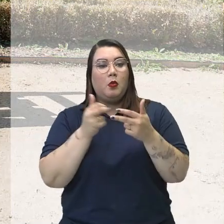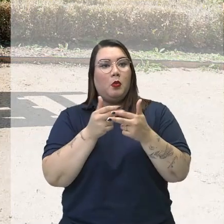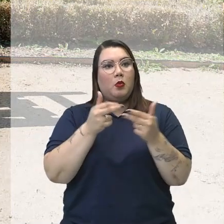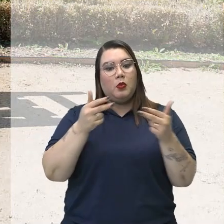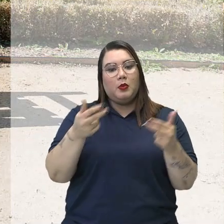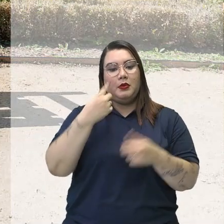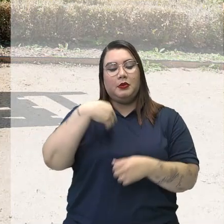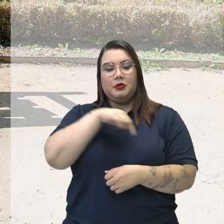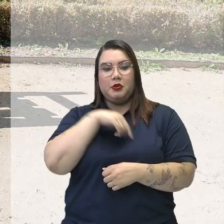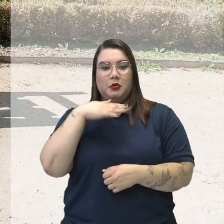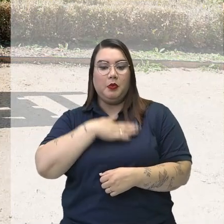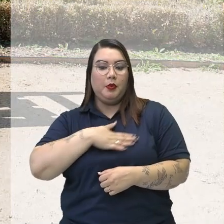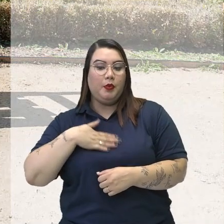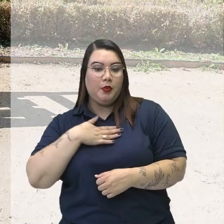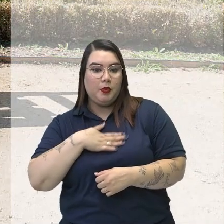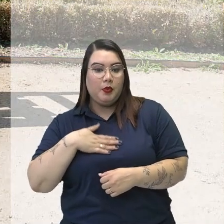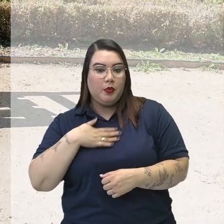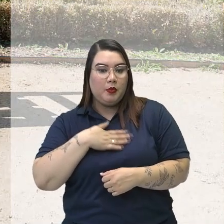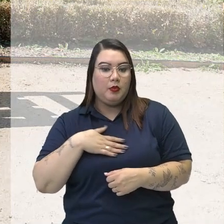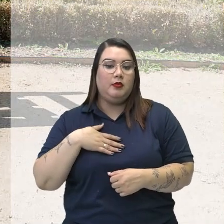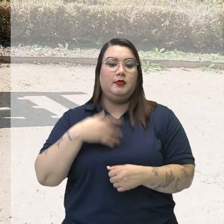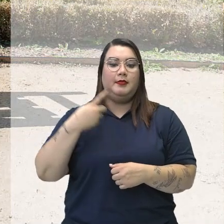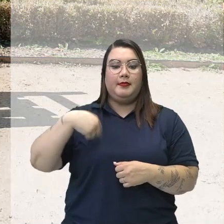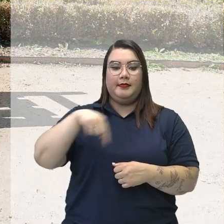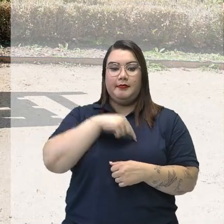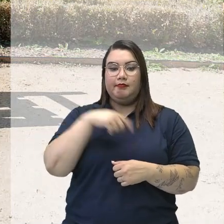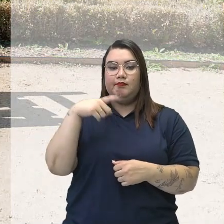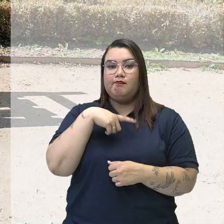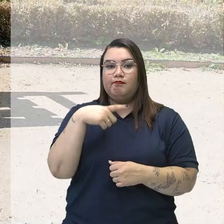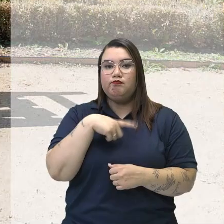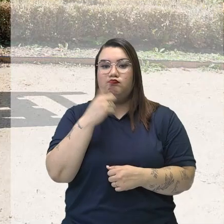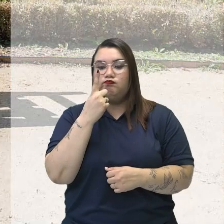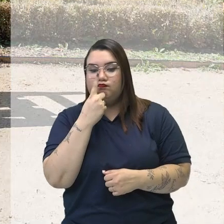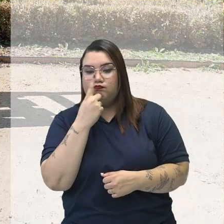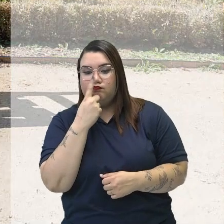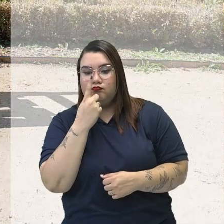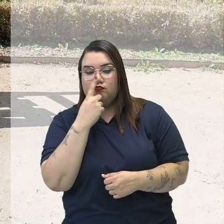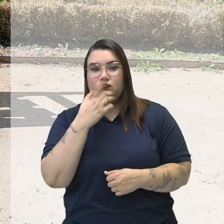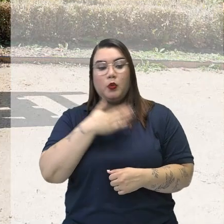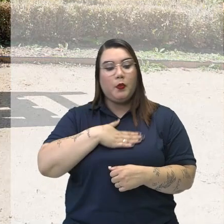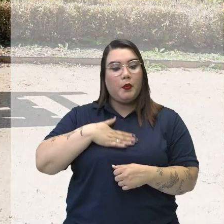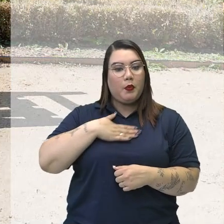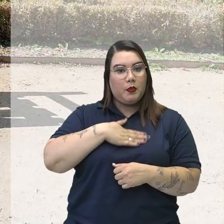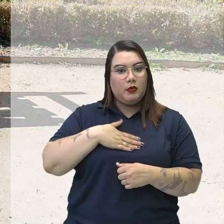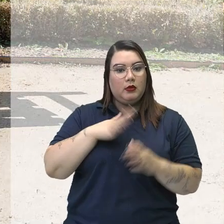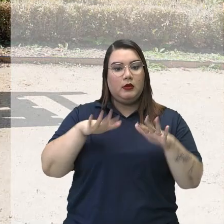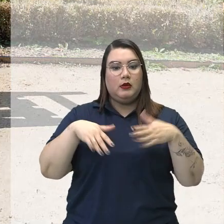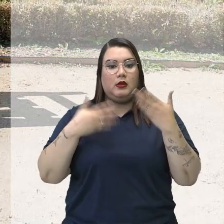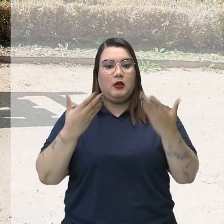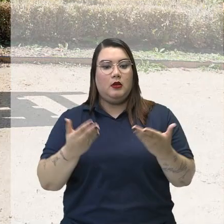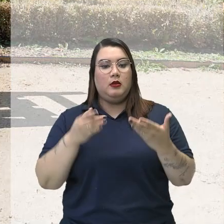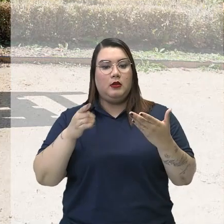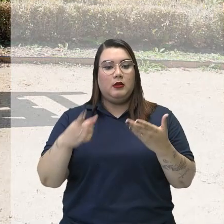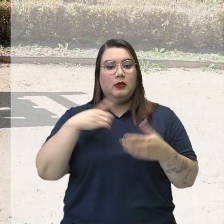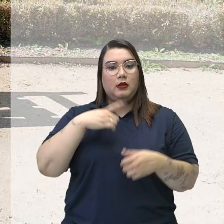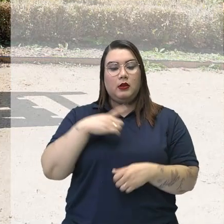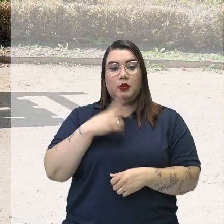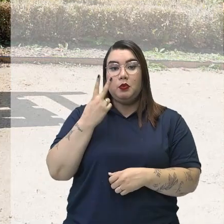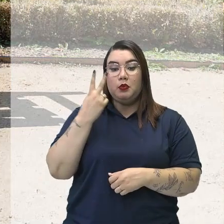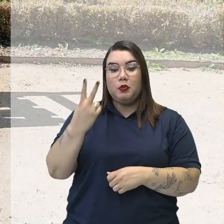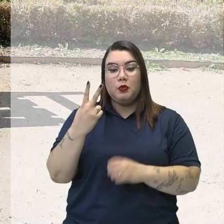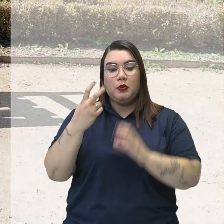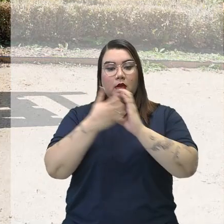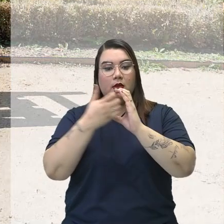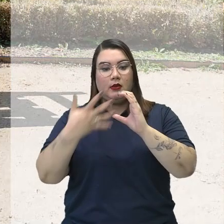gente gosta, né? Ou seja, que a gente tem afinidade, tá certo? E esse lazer, ele tem duas